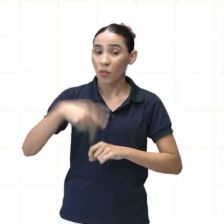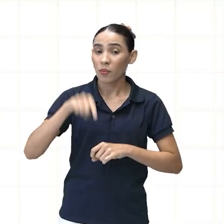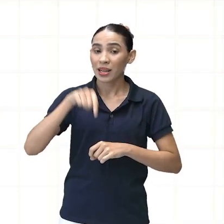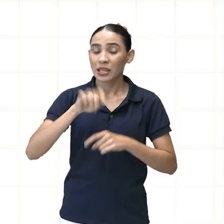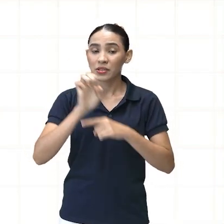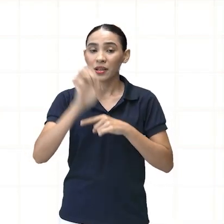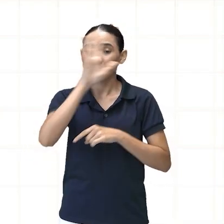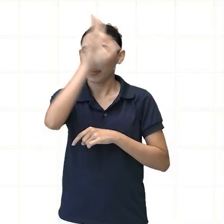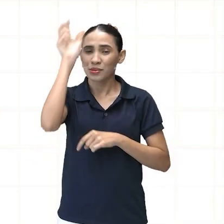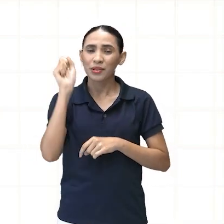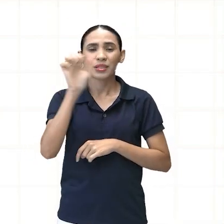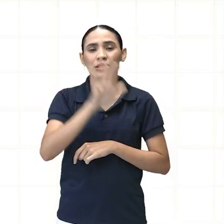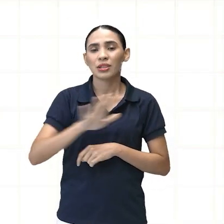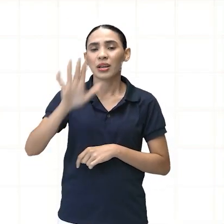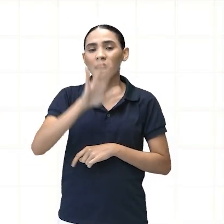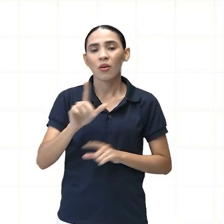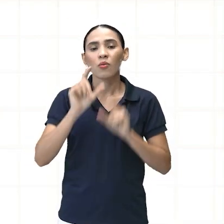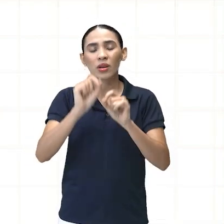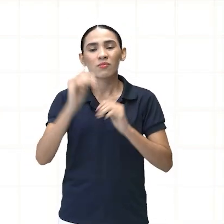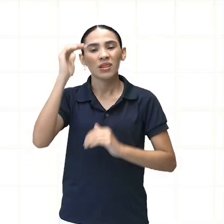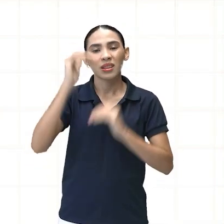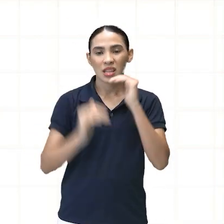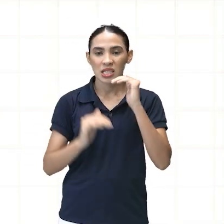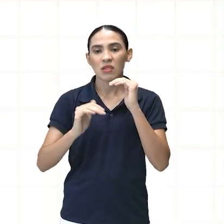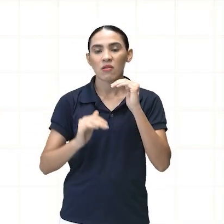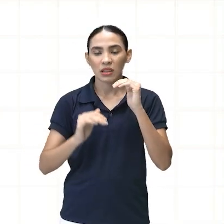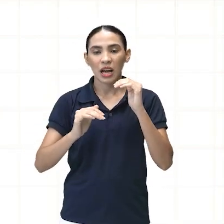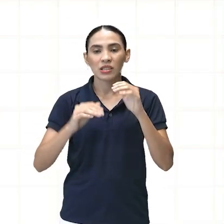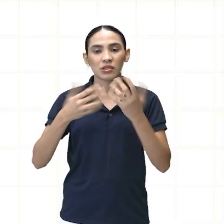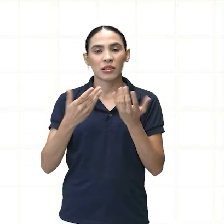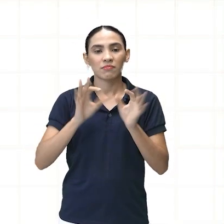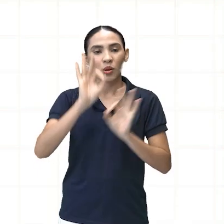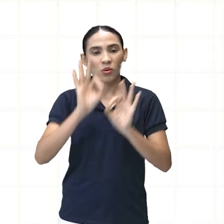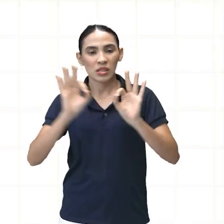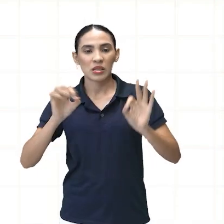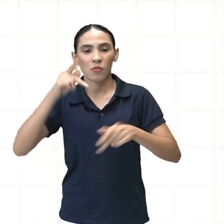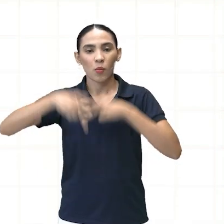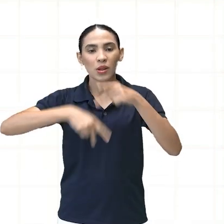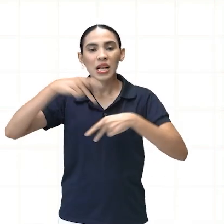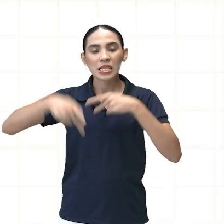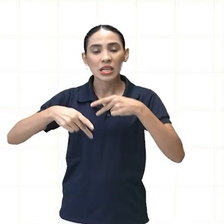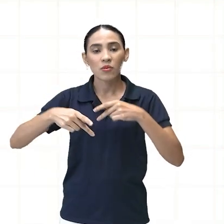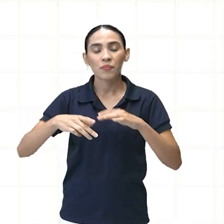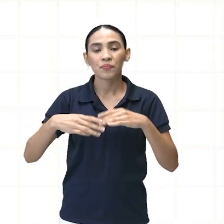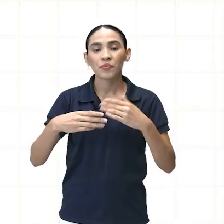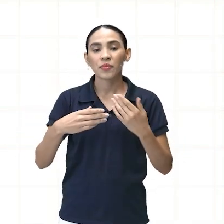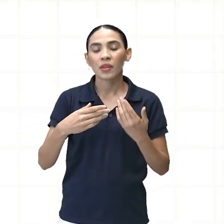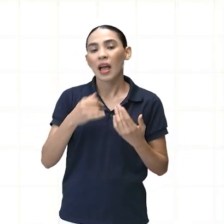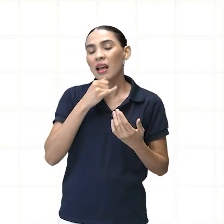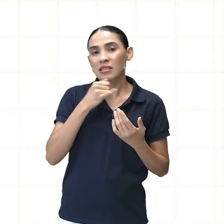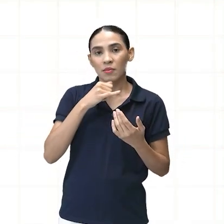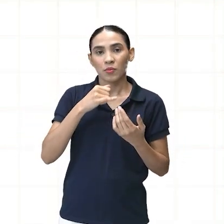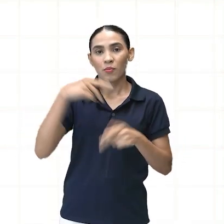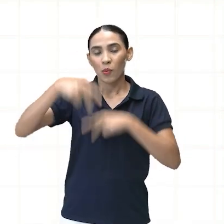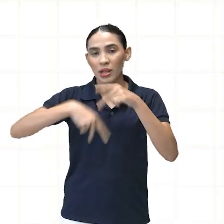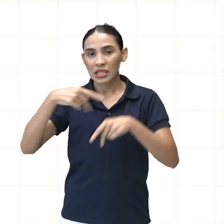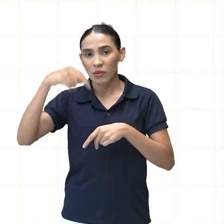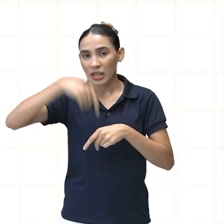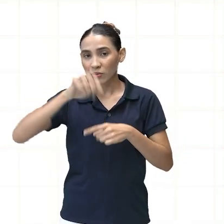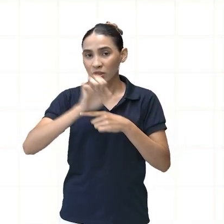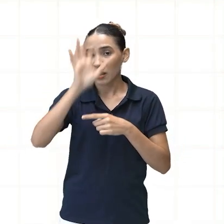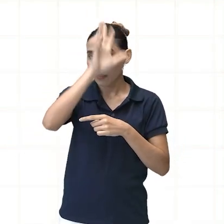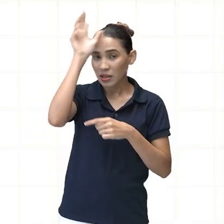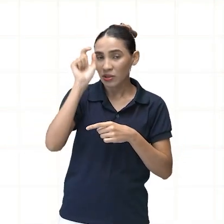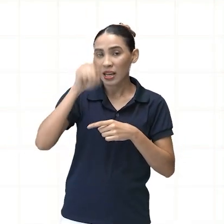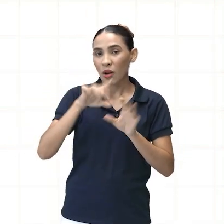do Amazonas, de uma forma geral, uma desigualdade na distribuição da população. Quando eu falo que a população no estado do Amazonas